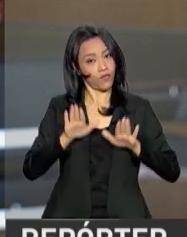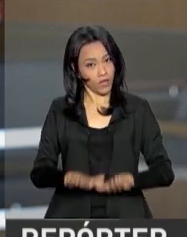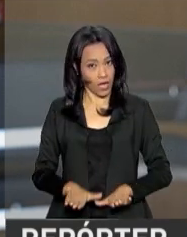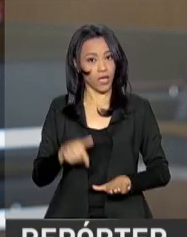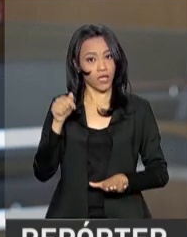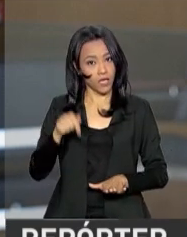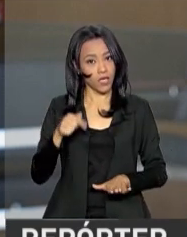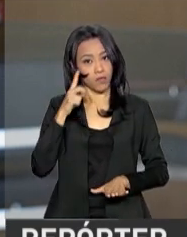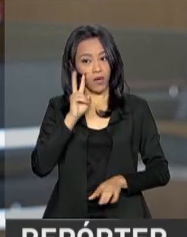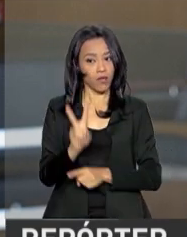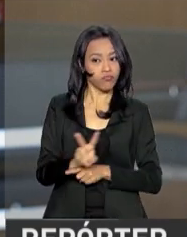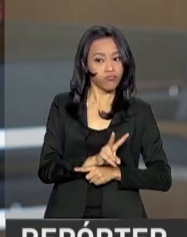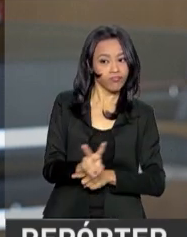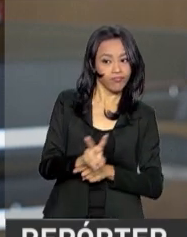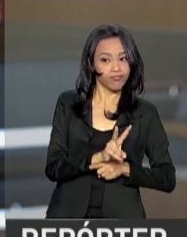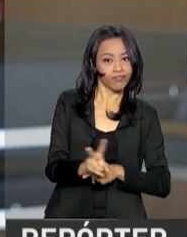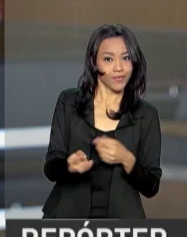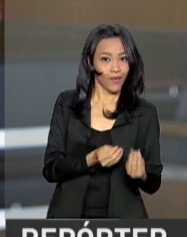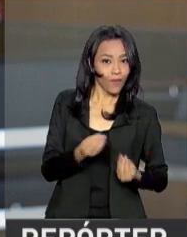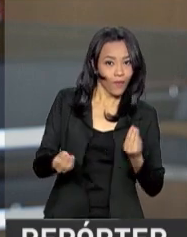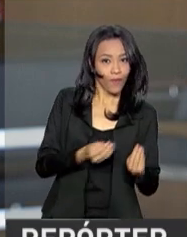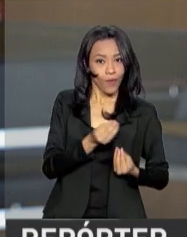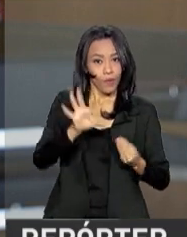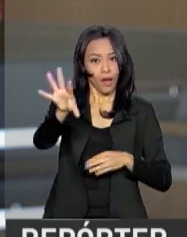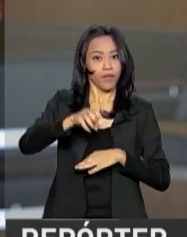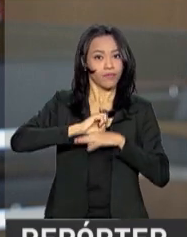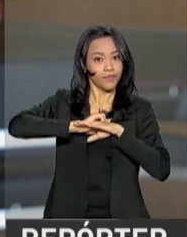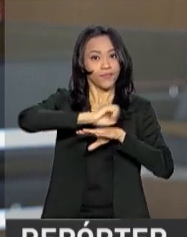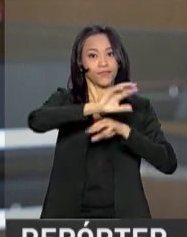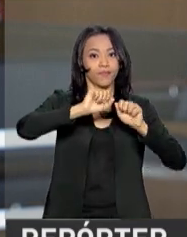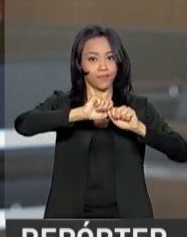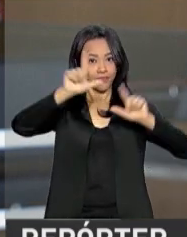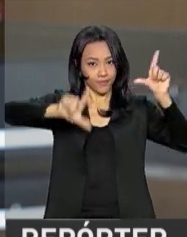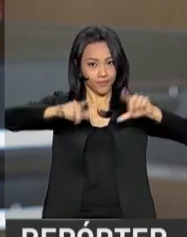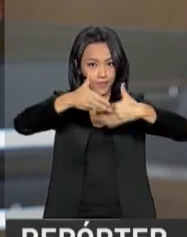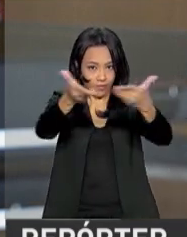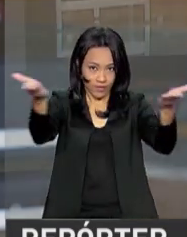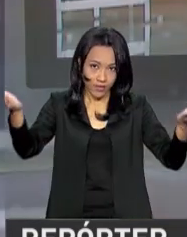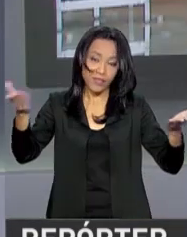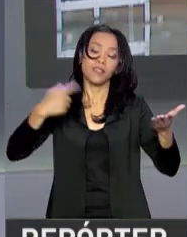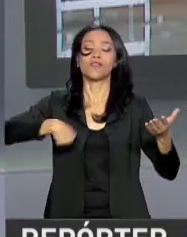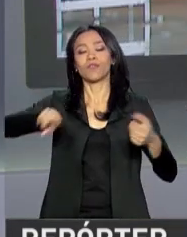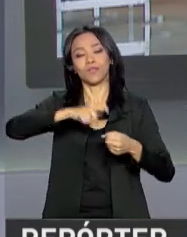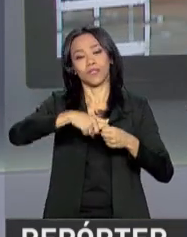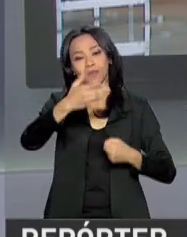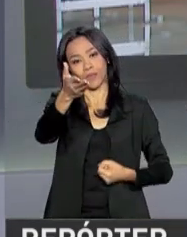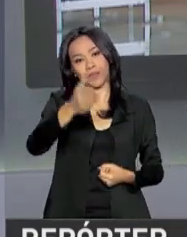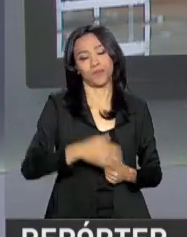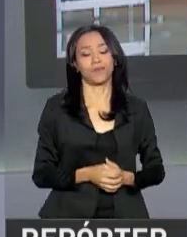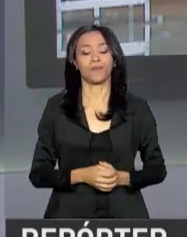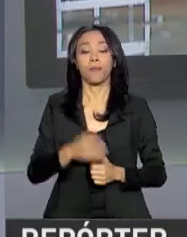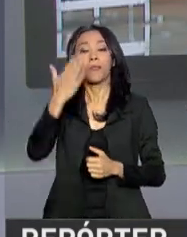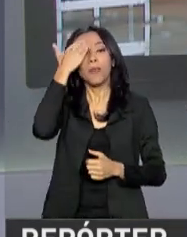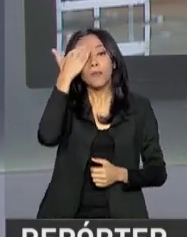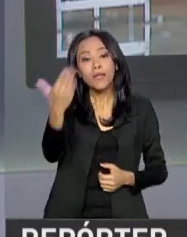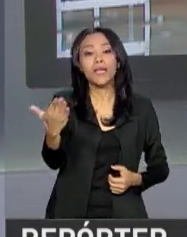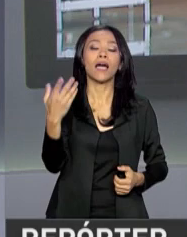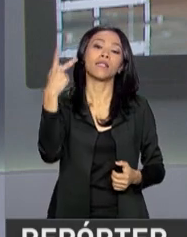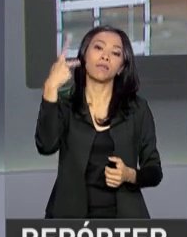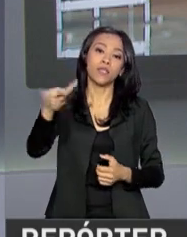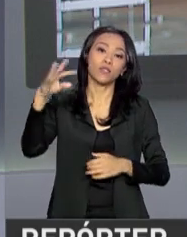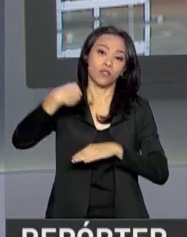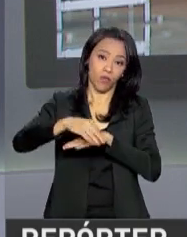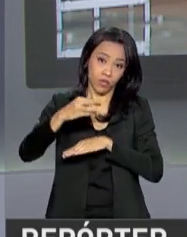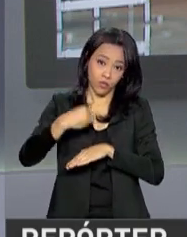nesta cobertura da visita do vice presidente norte americano aqui é o brasil nós notamos que você thaissa obrigada marcinha pelas suas